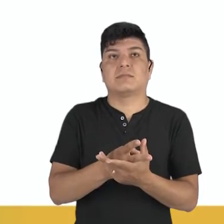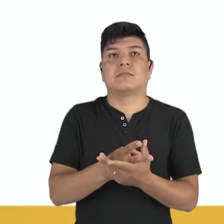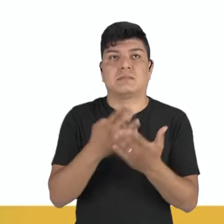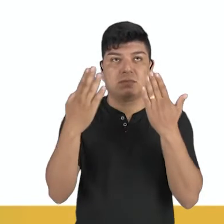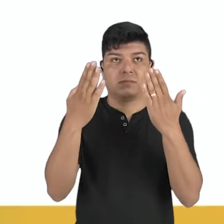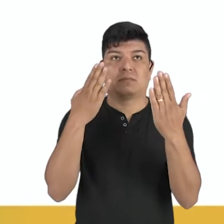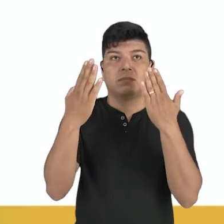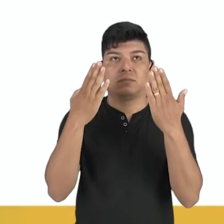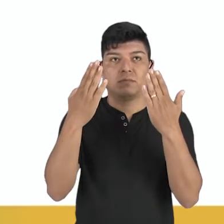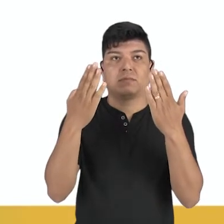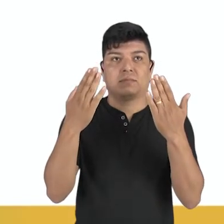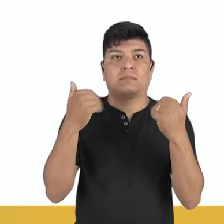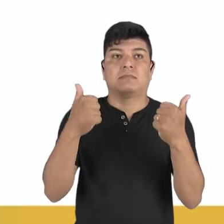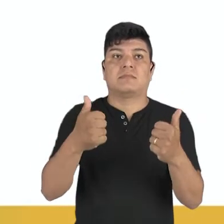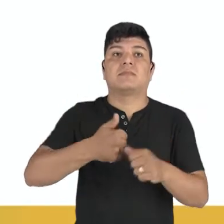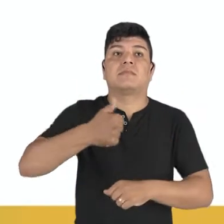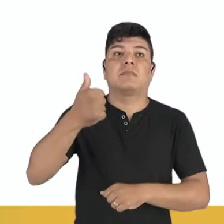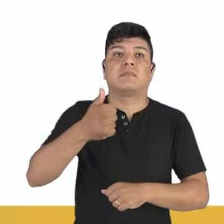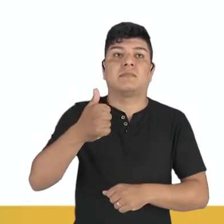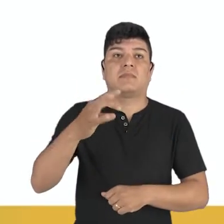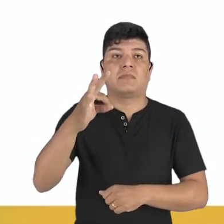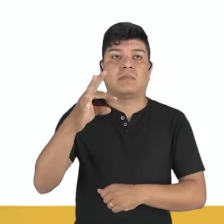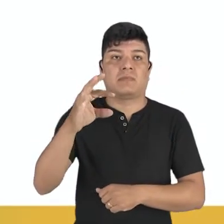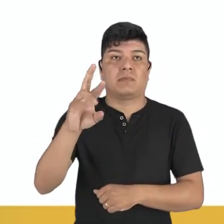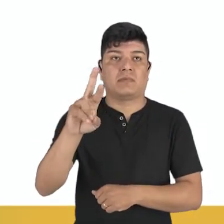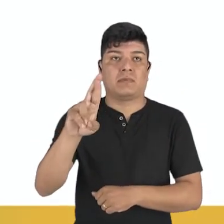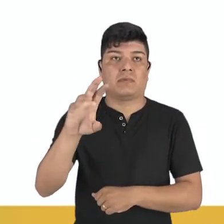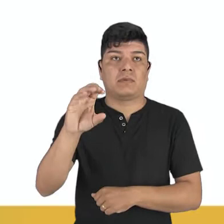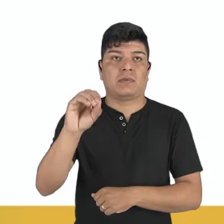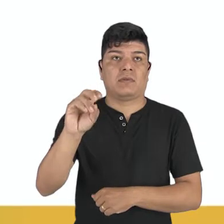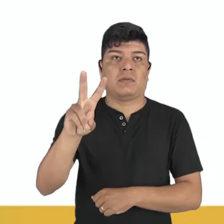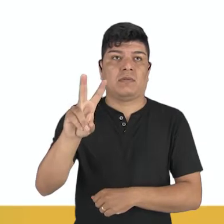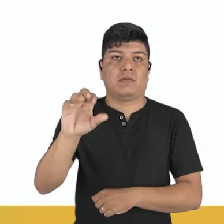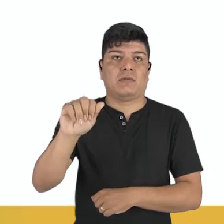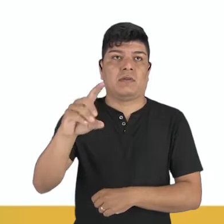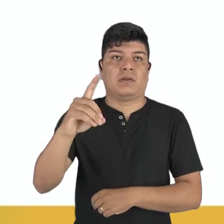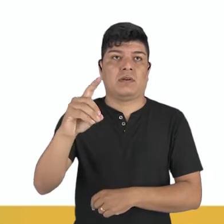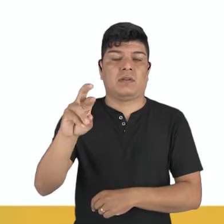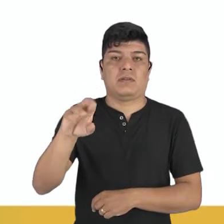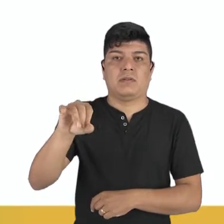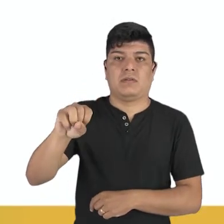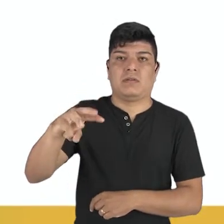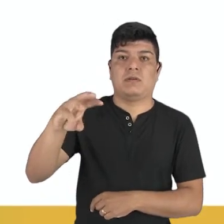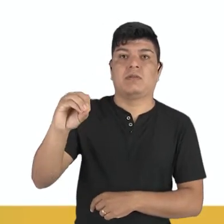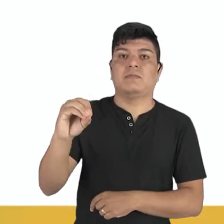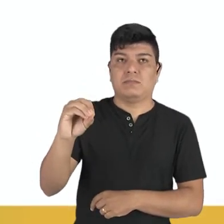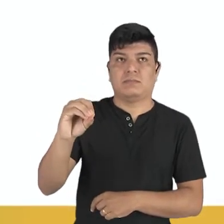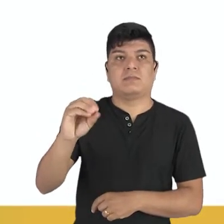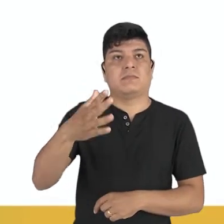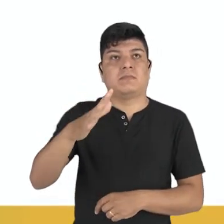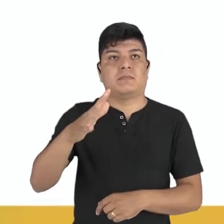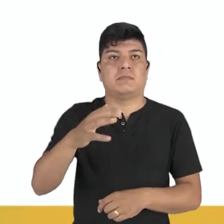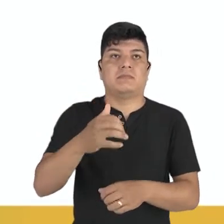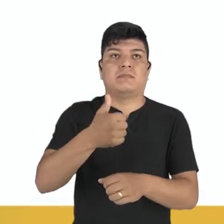vamos lá primeiro o trovadorismo 1189